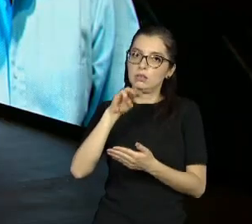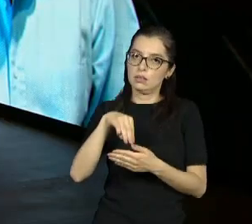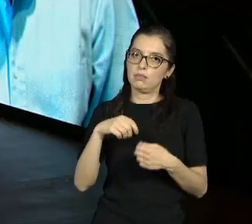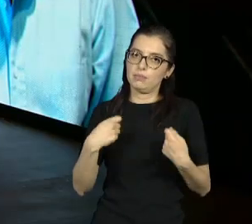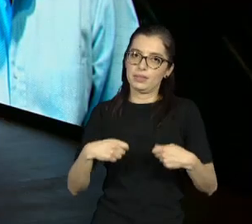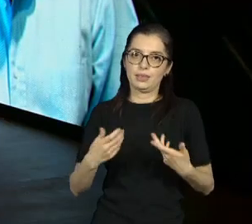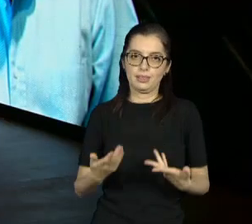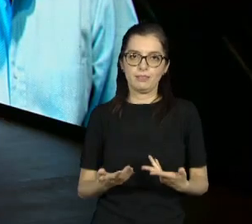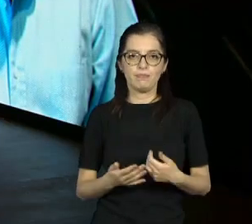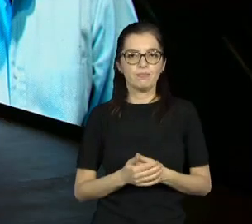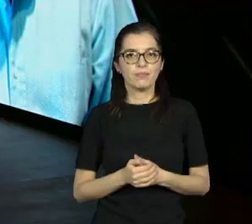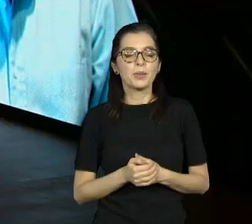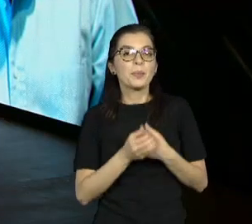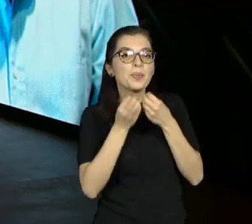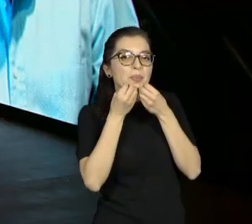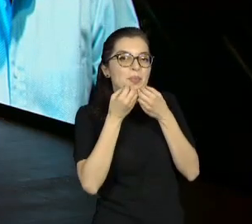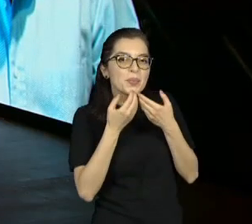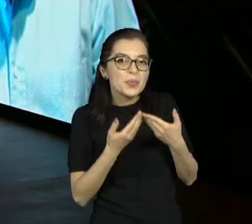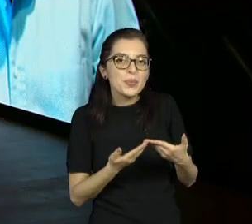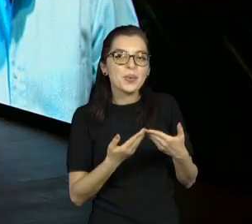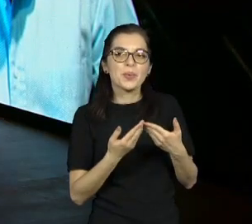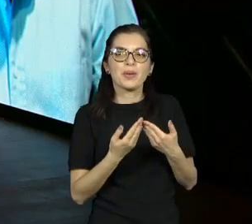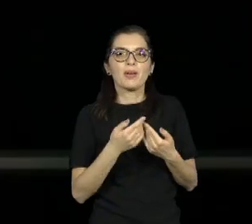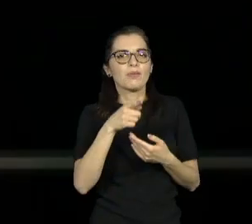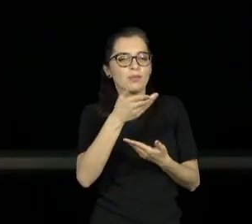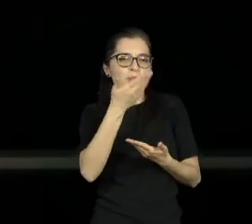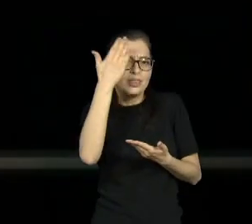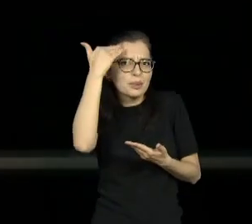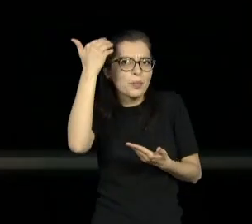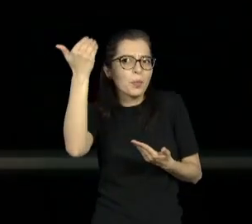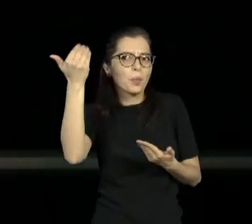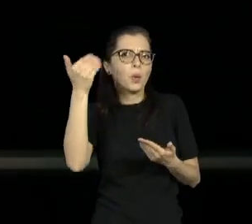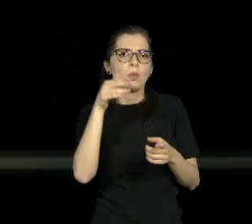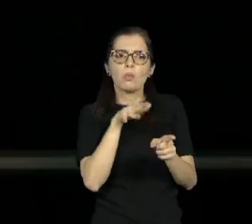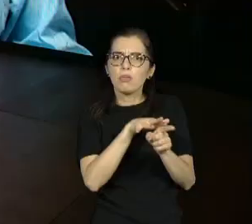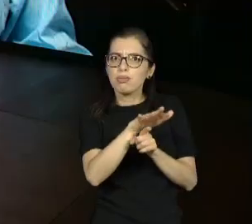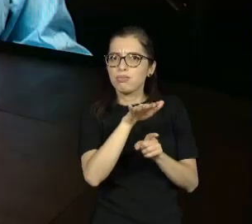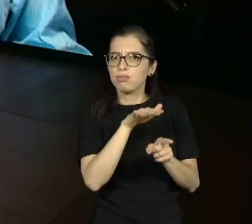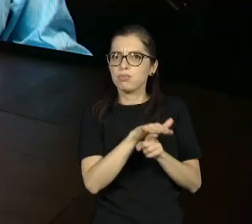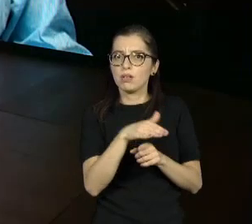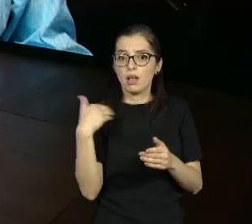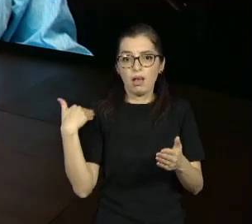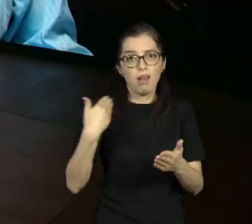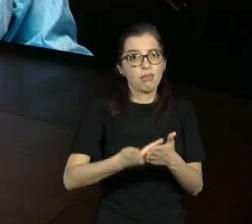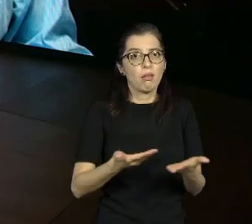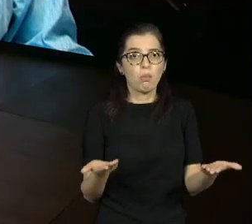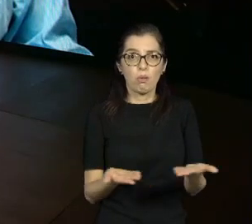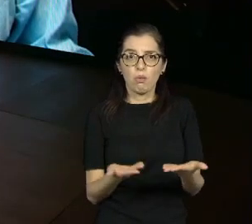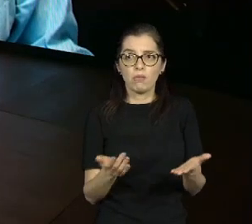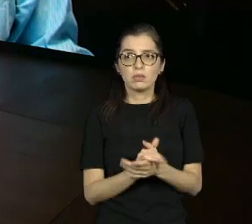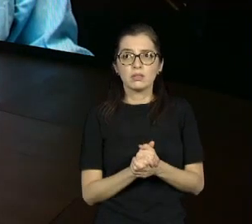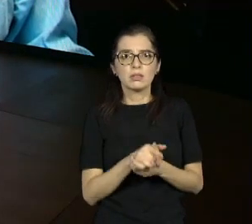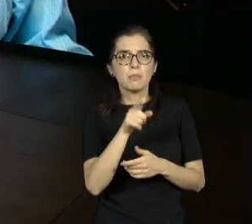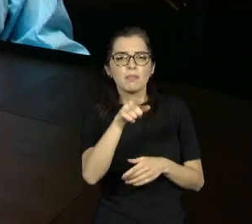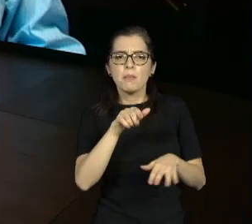Bom, Maurício, depois de tanto sucesso, o que é que te move? Eu penso que é respirar.